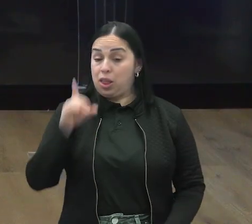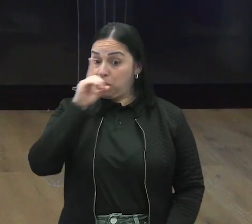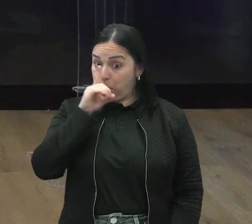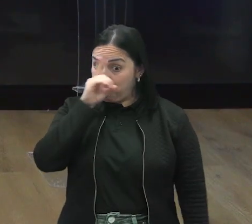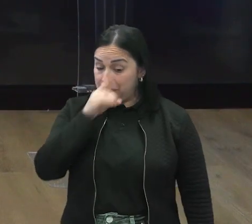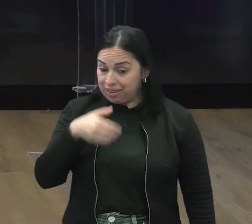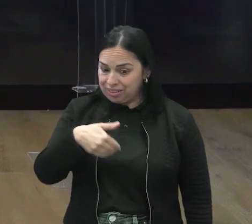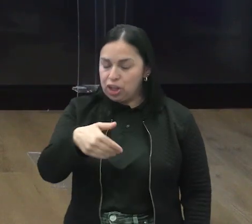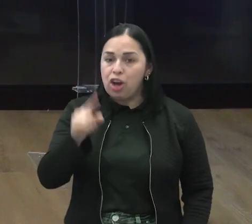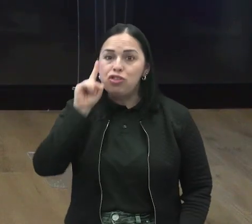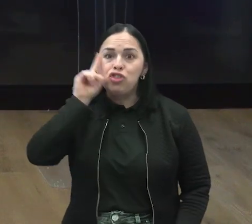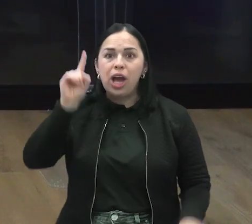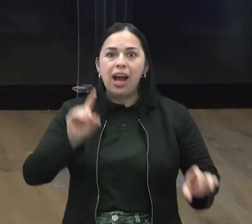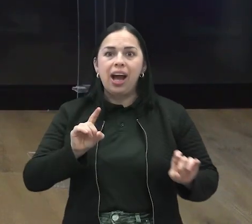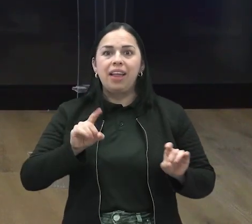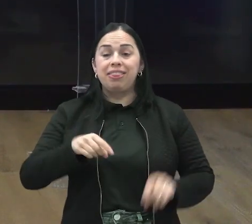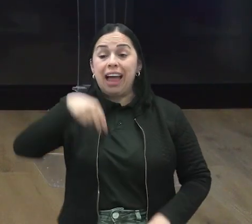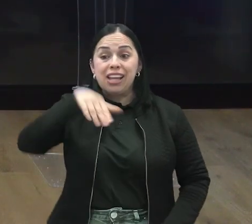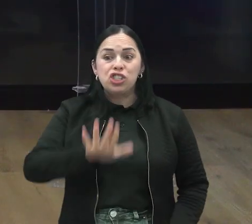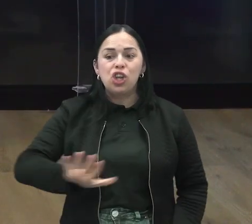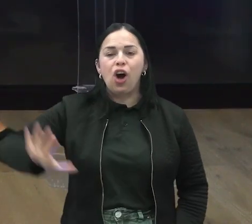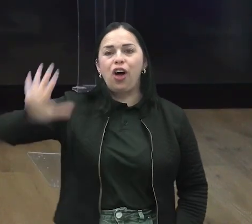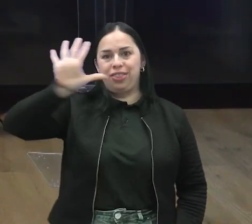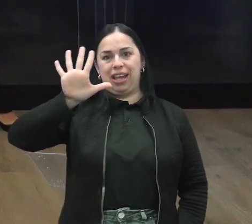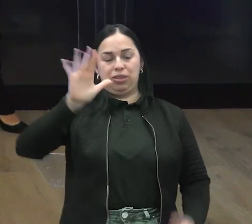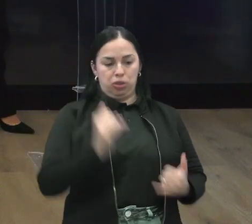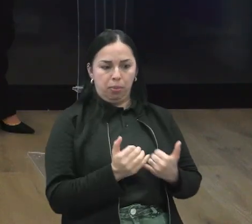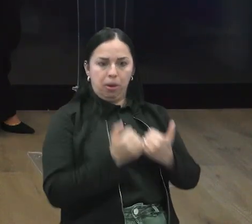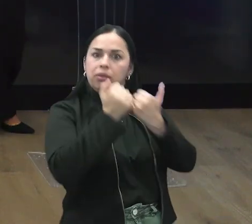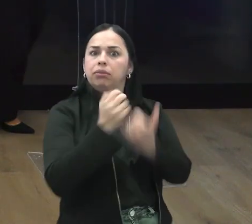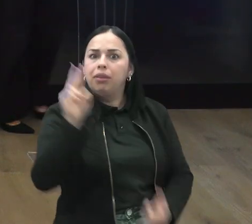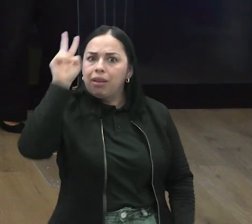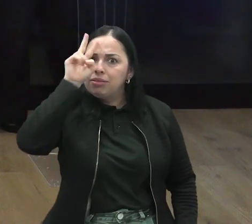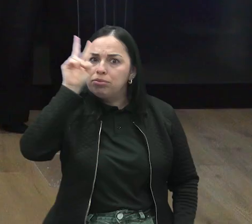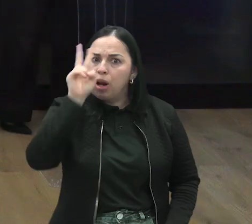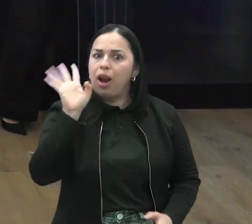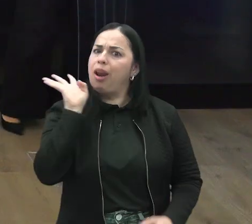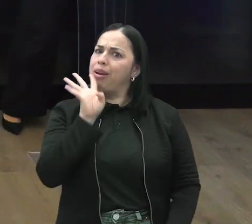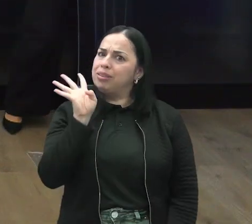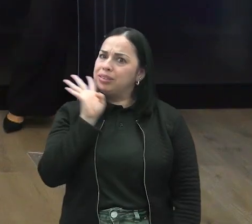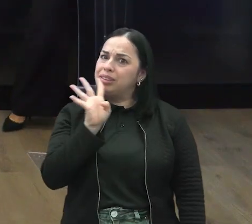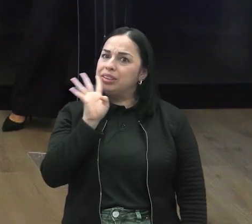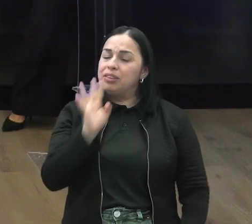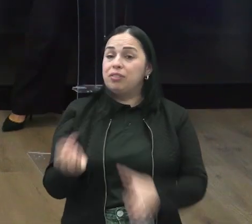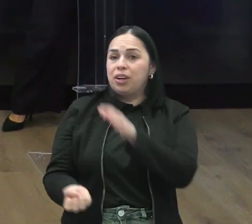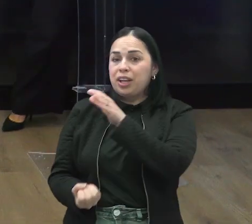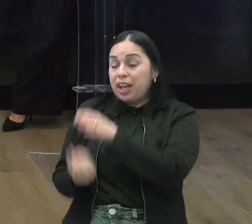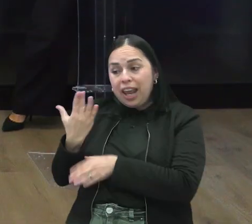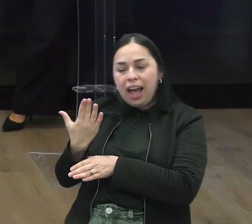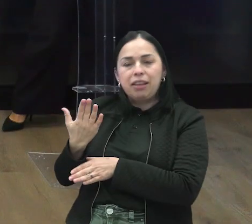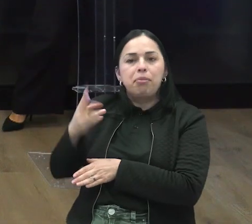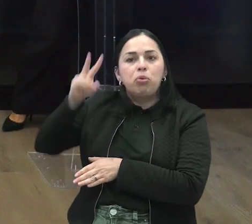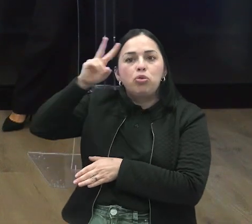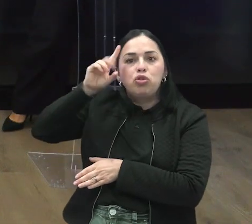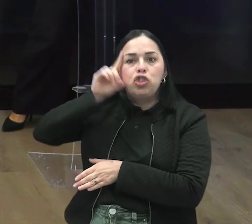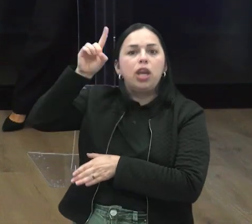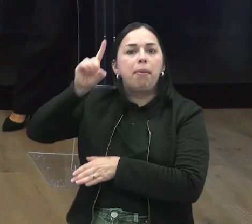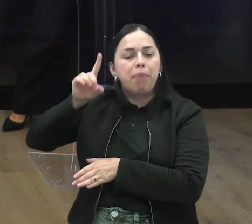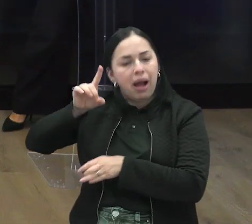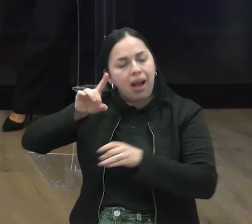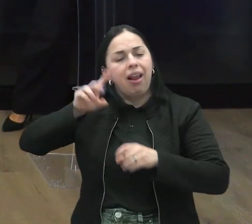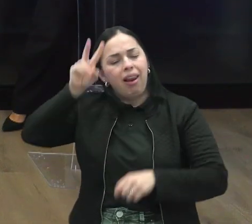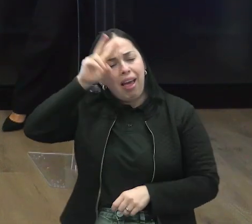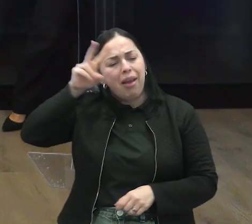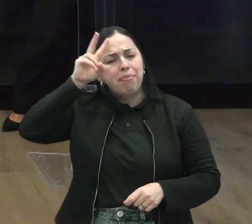No próximo domingo é celebrado o Dia Nacional do Patrimônio Histórico. Bacana, né? A data foi criada para lembrar